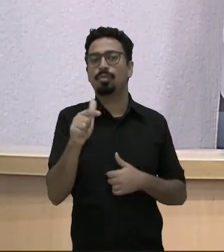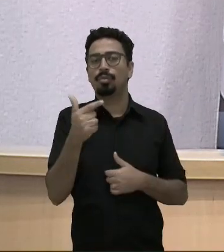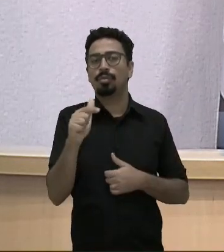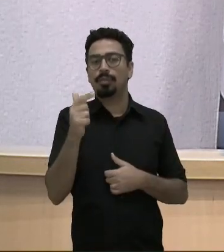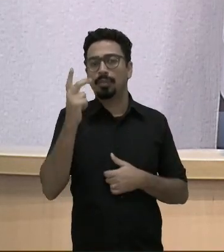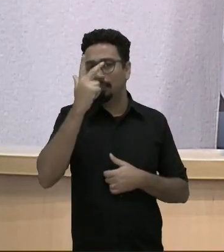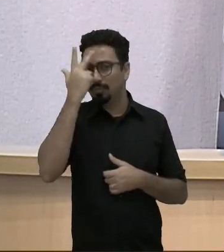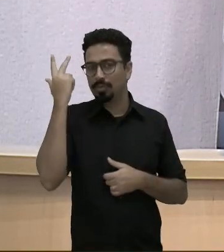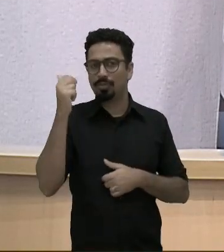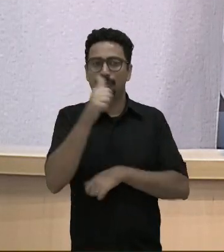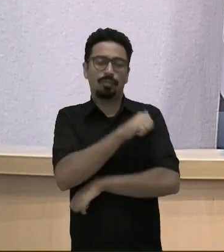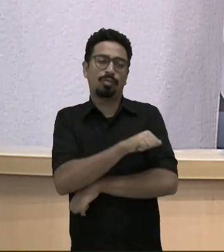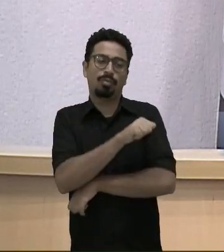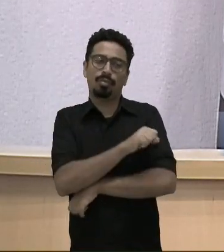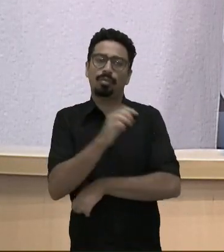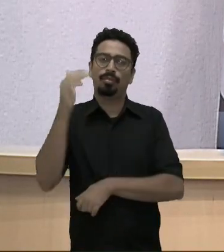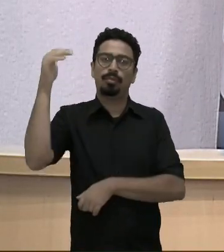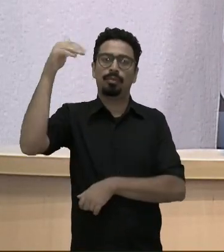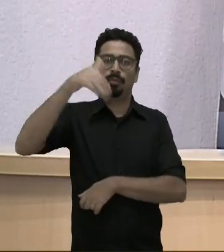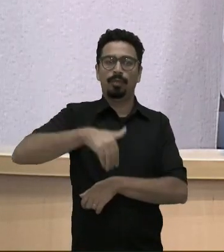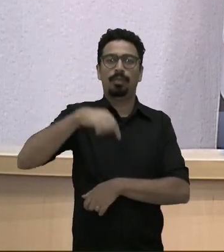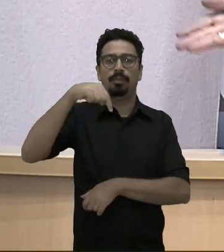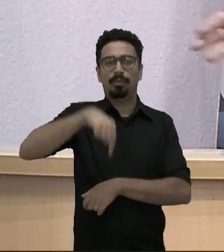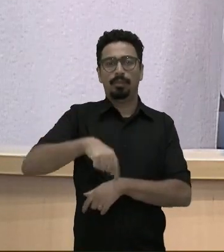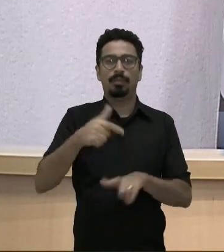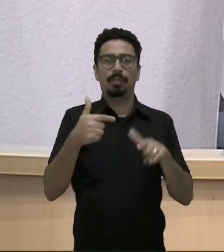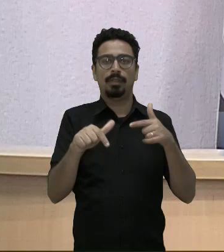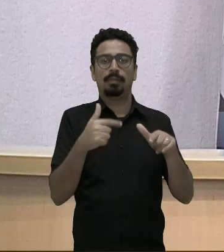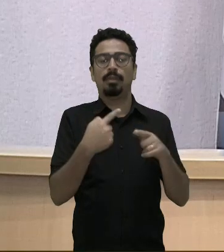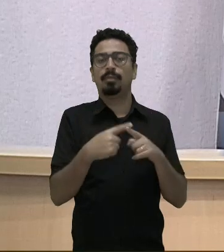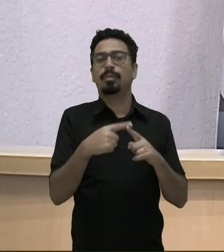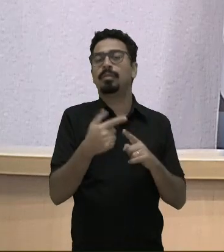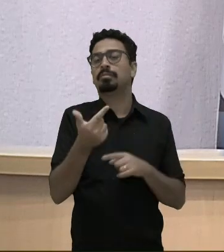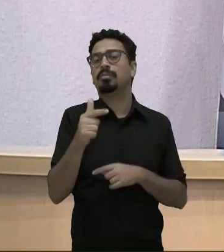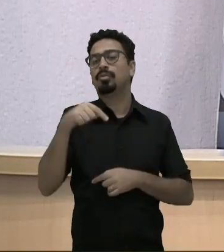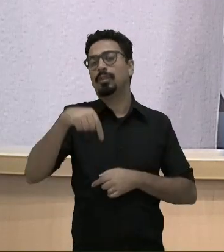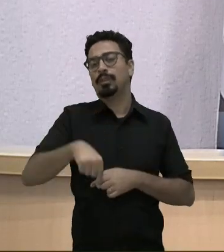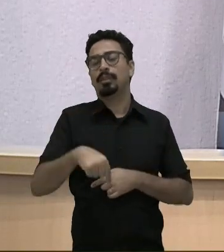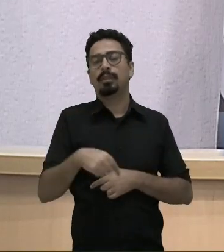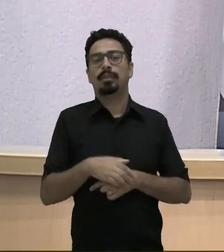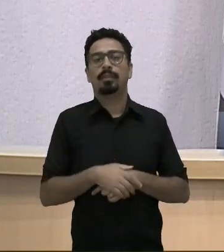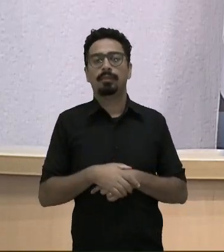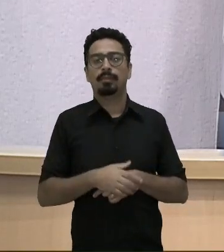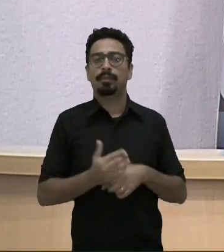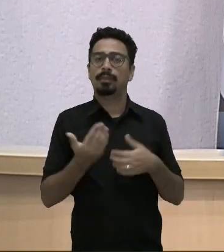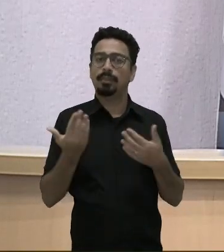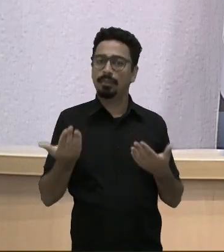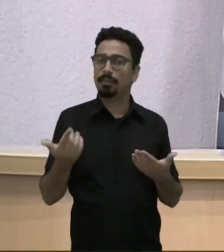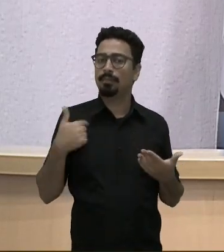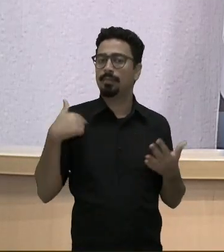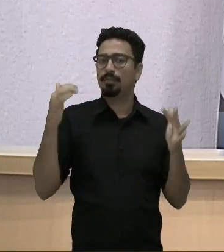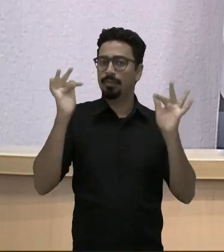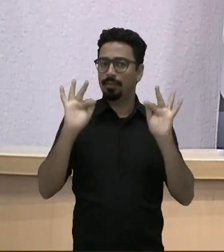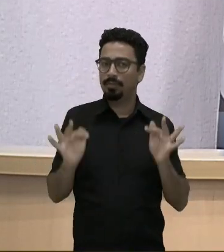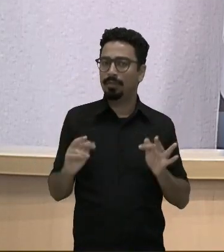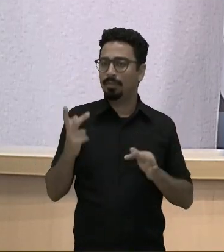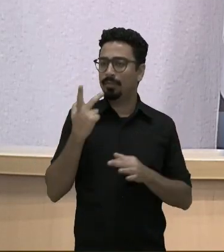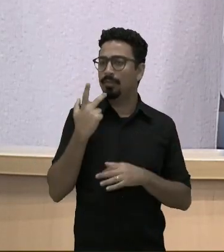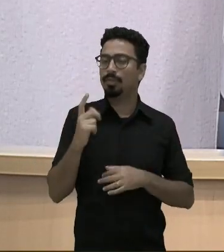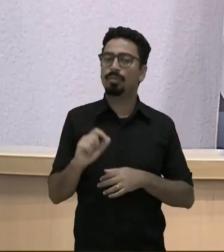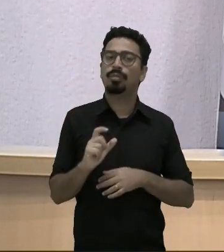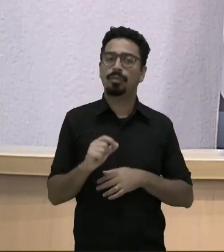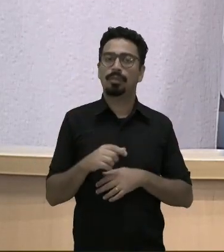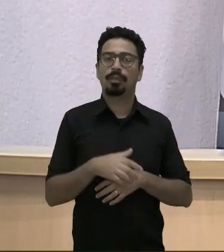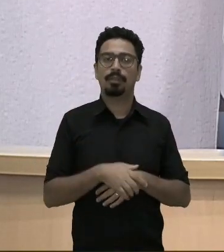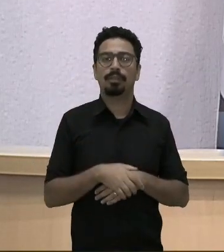vêm do Rio de Janeiro para trabalhar aqui, que tem que trazer para cá, que não tem. Agora, eu fiquei contente na hora que o vereador chegou e falou assim,